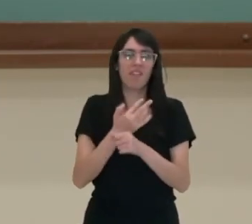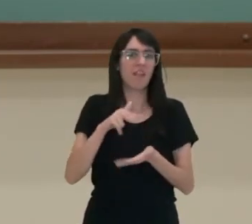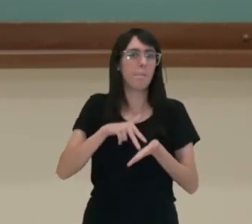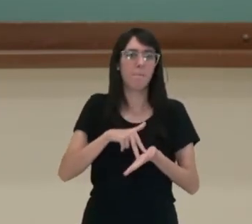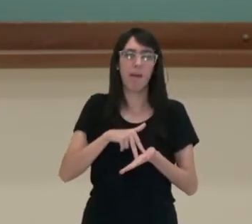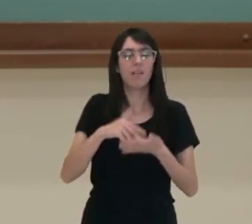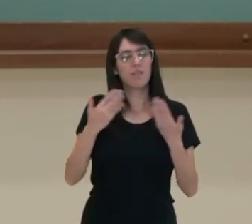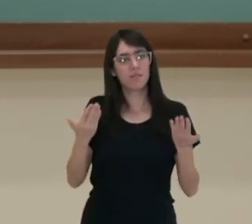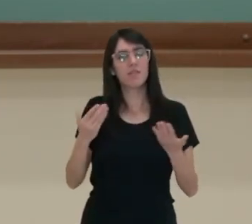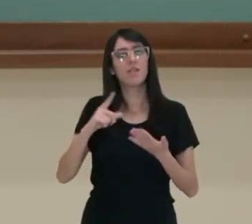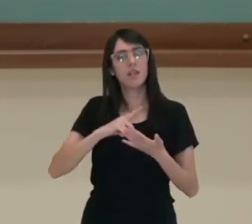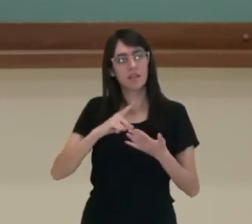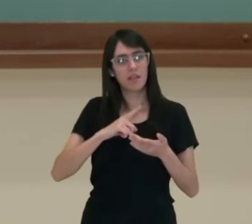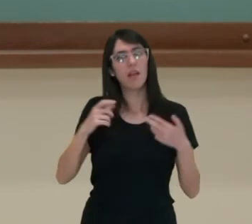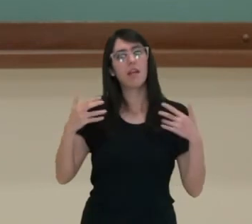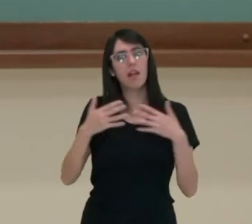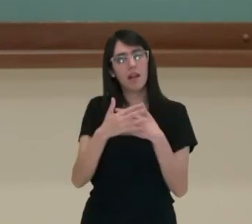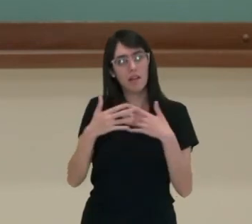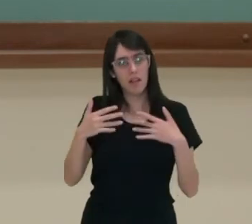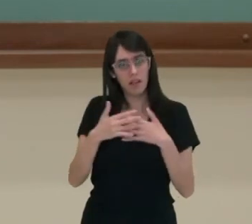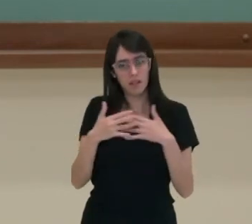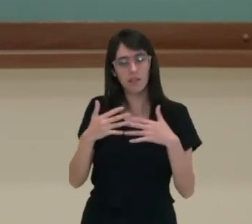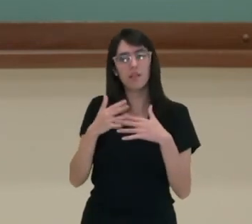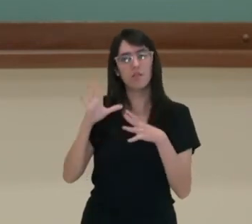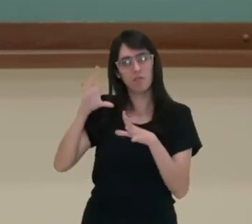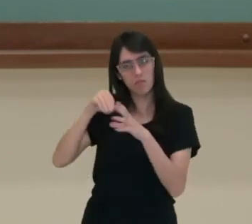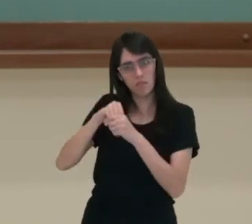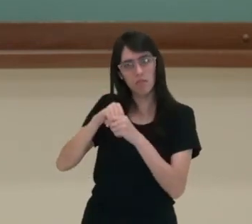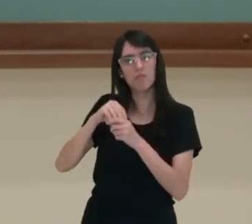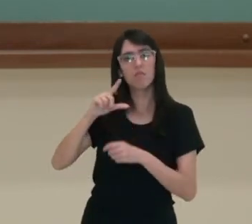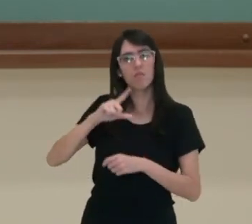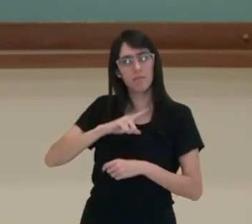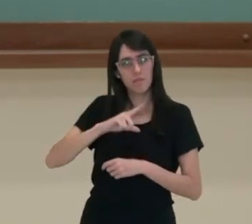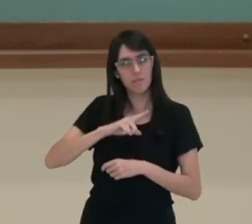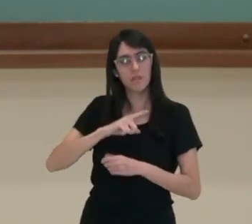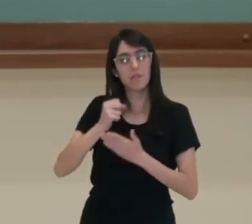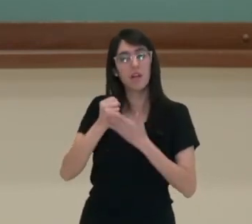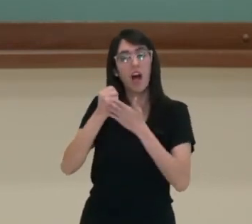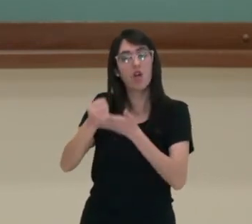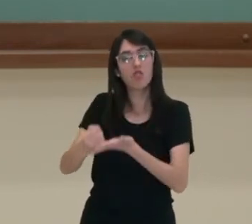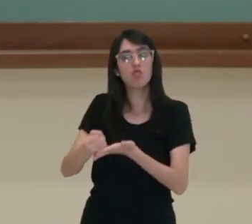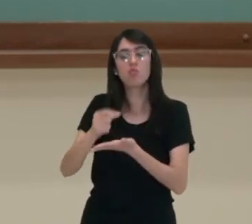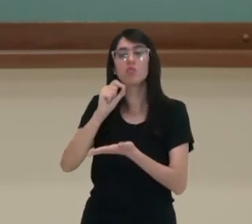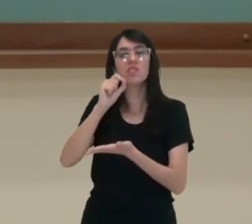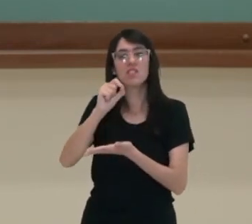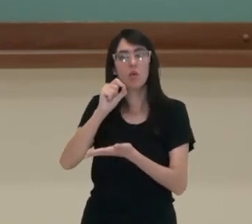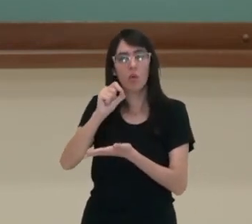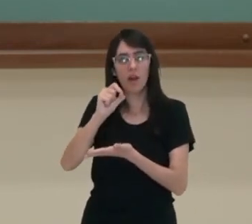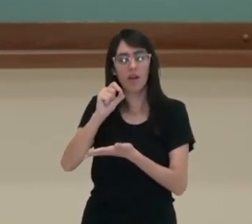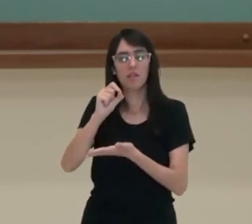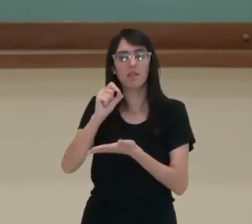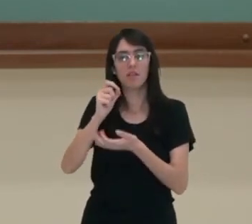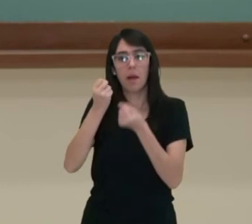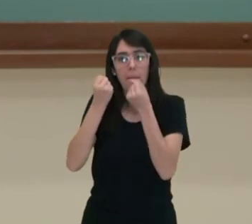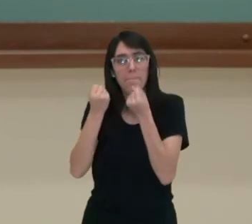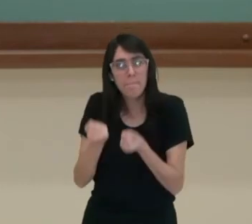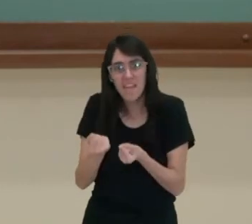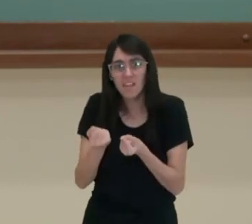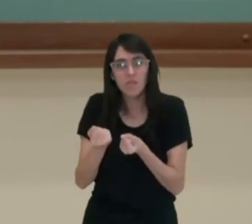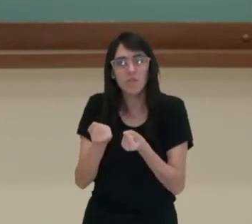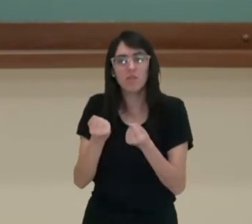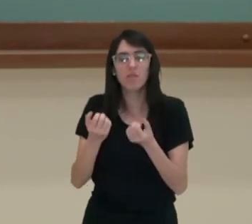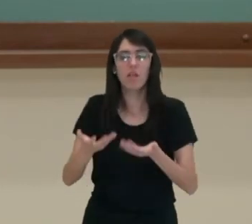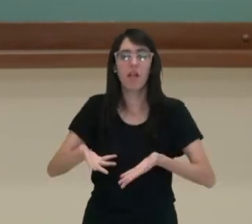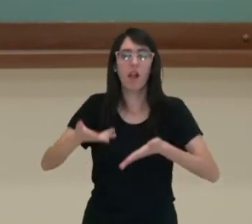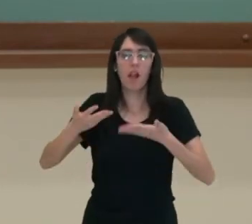tecido possui esse tecido adiposo, ele diminui a densidade, dá leveza para os